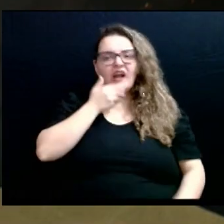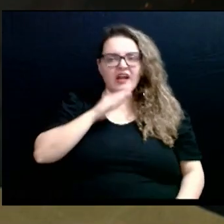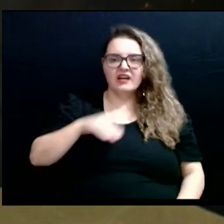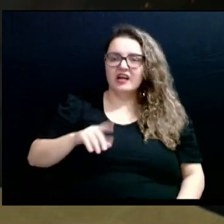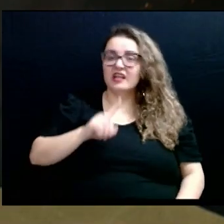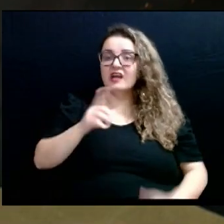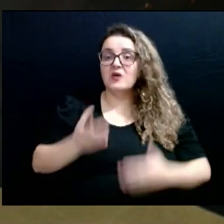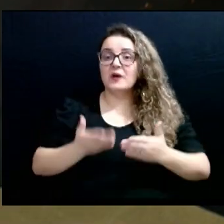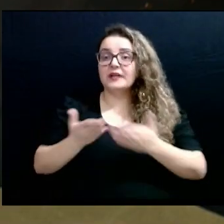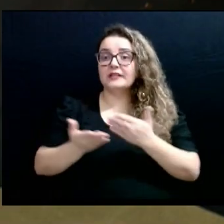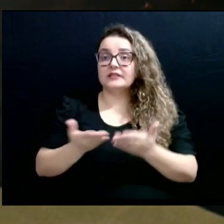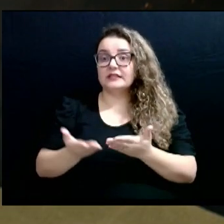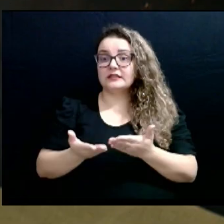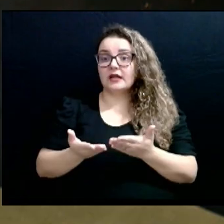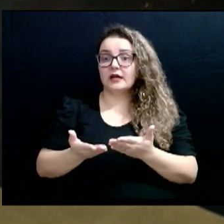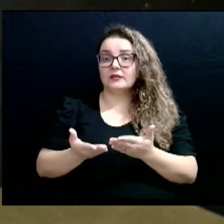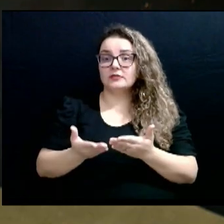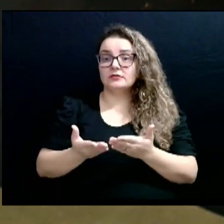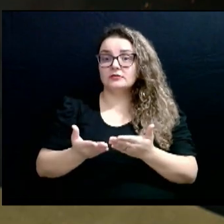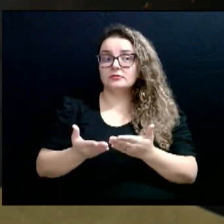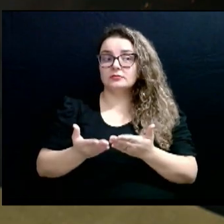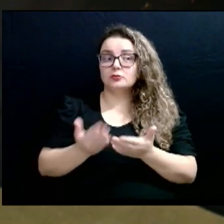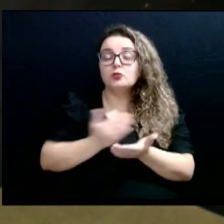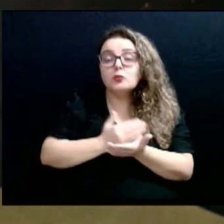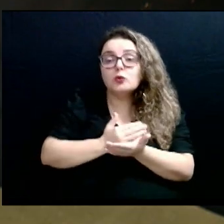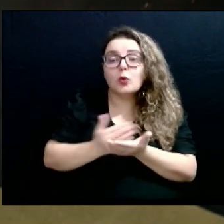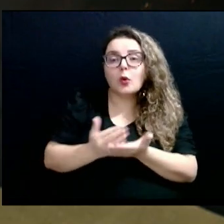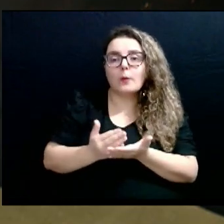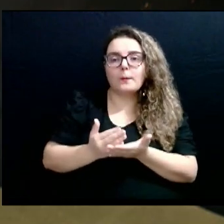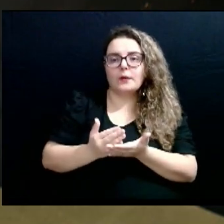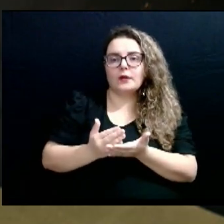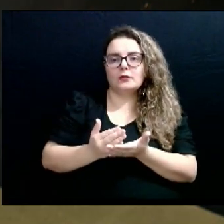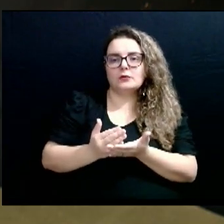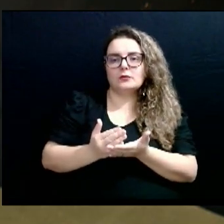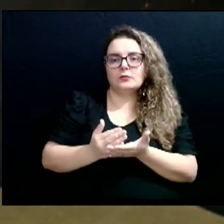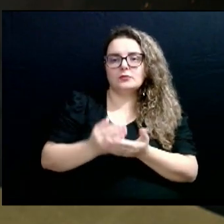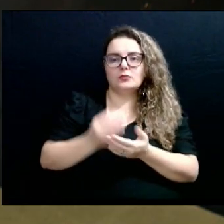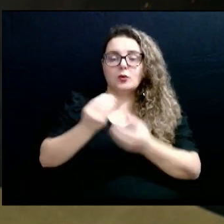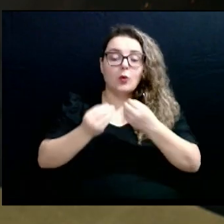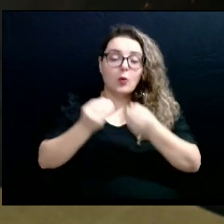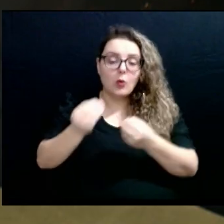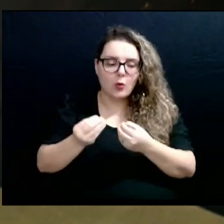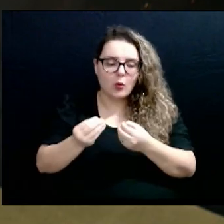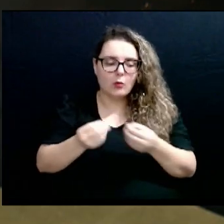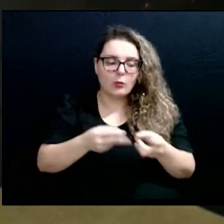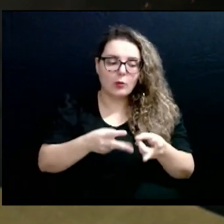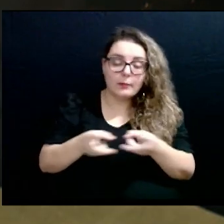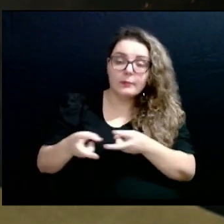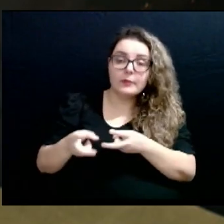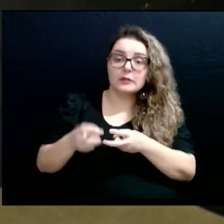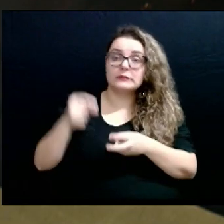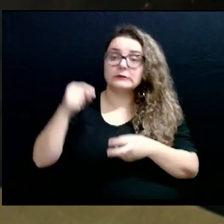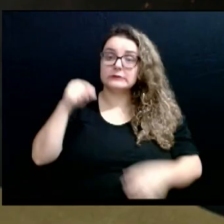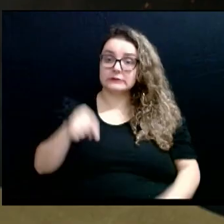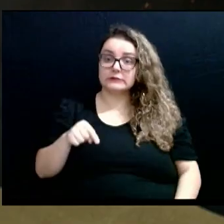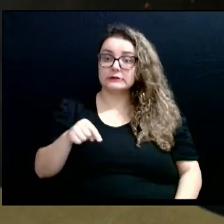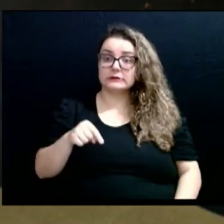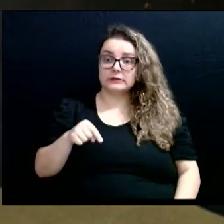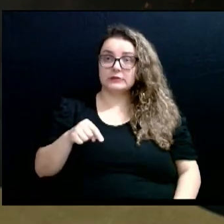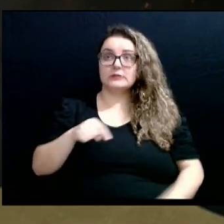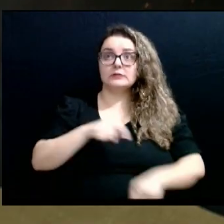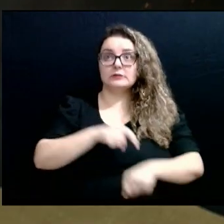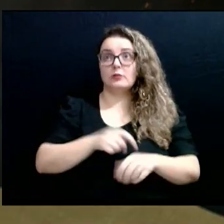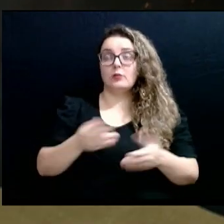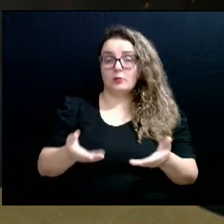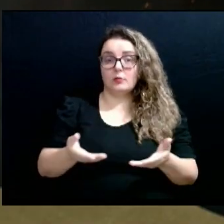tratado logo de início? Como que a gente identifica, né, que essa situação de ficar